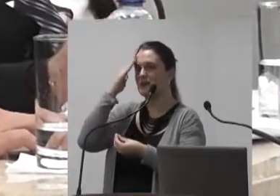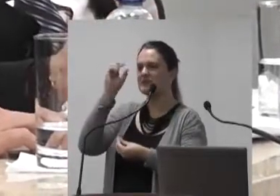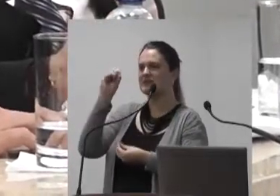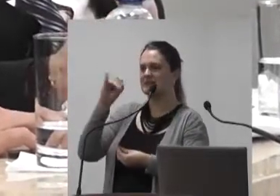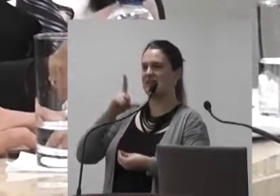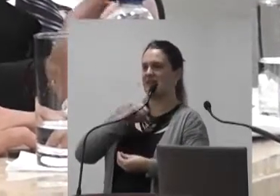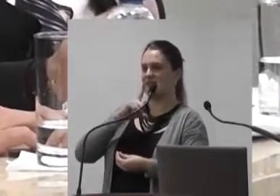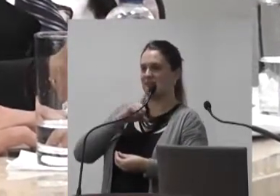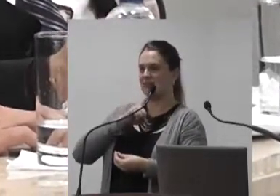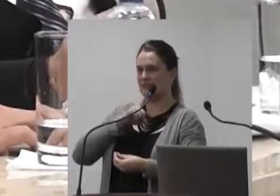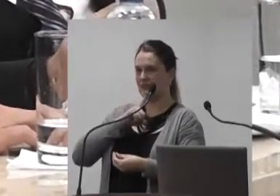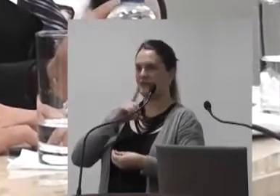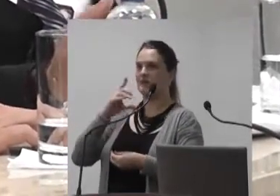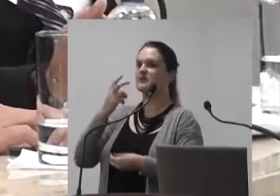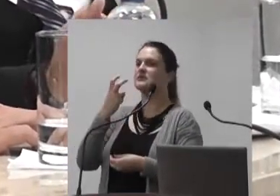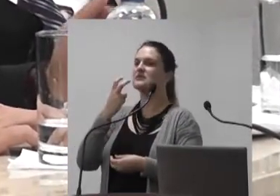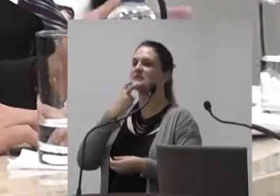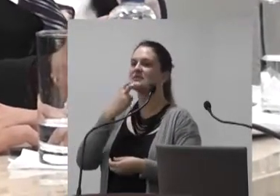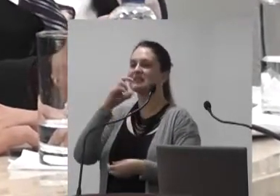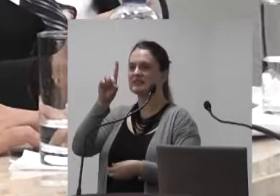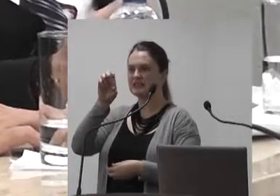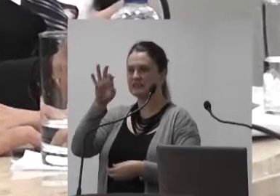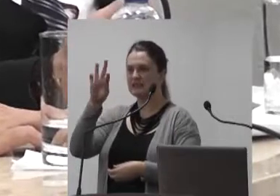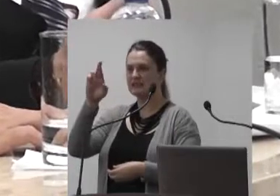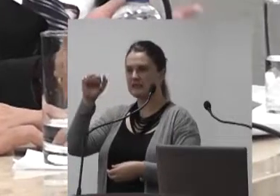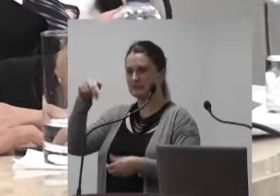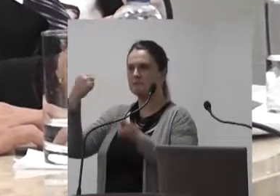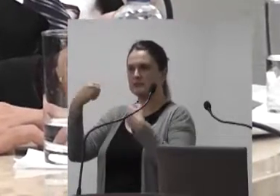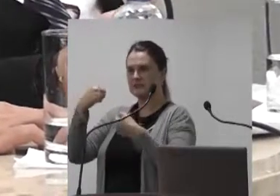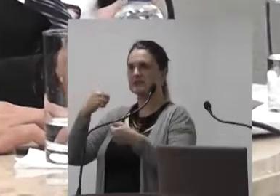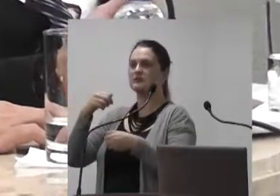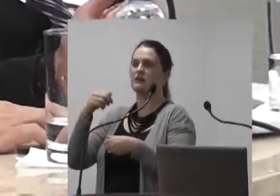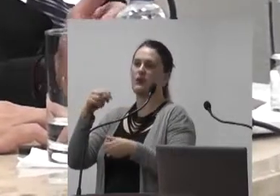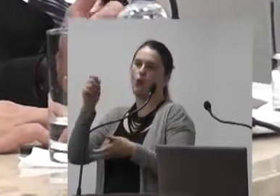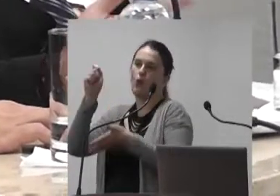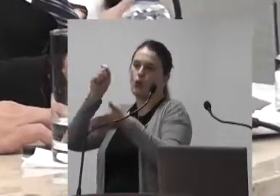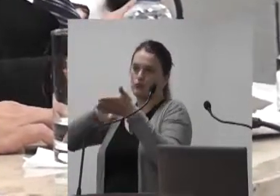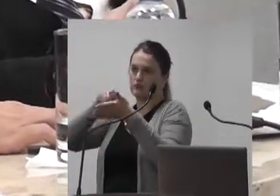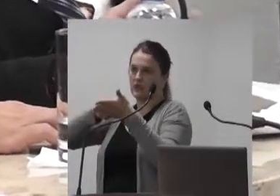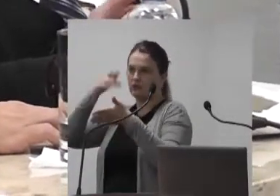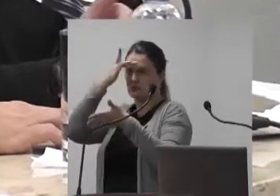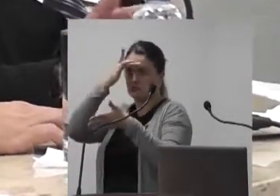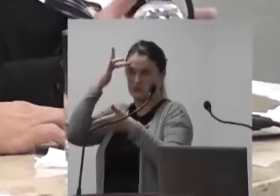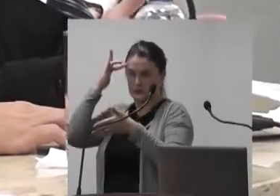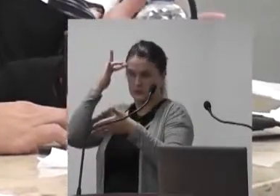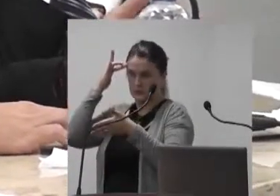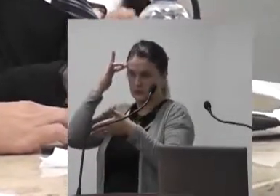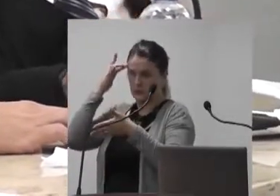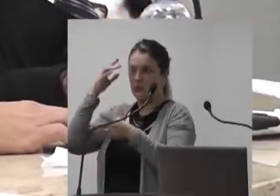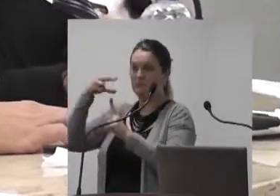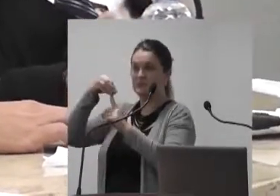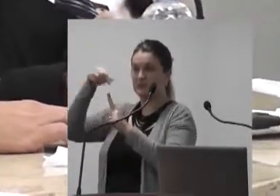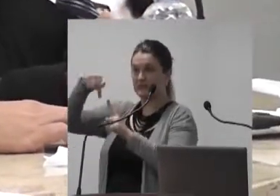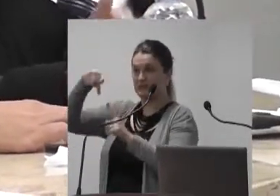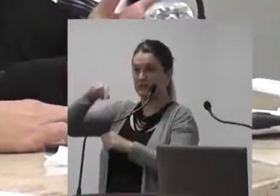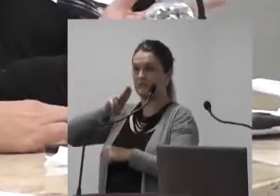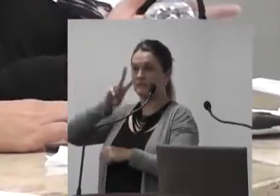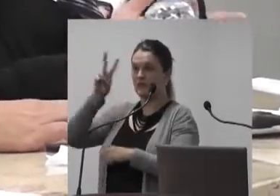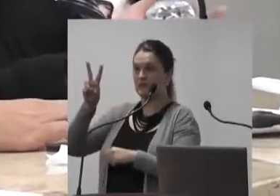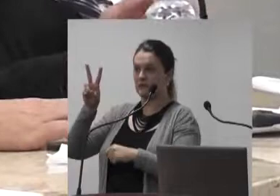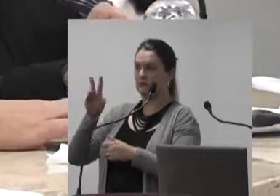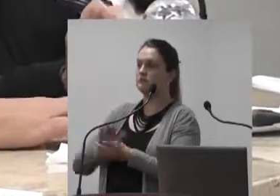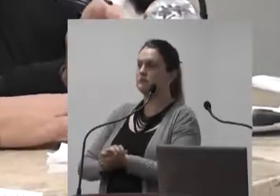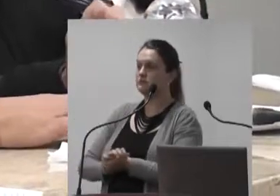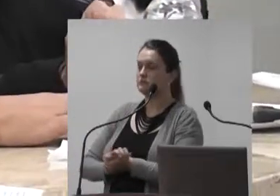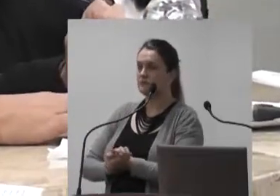a Ciretran tem que ter um funcionário contratado? Teria que ter, na verdade, e não tem, principalmente aqui em União da Vitória.